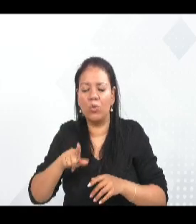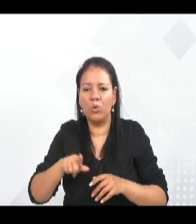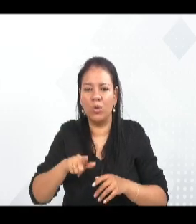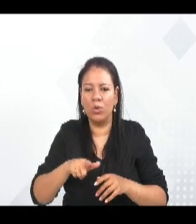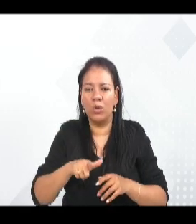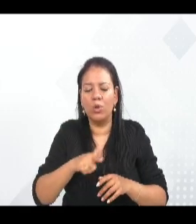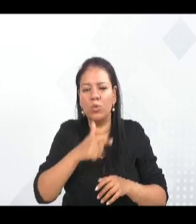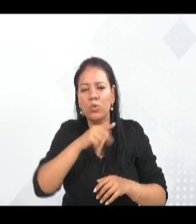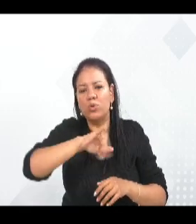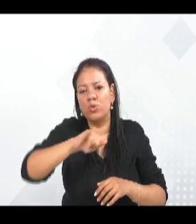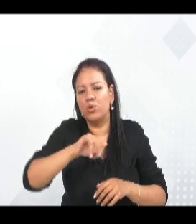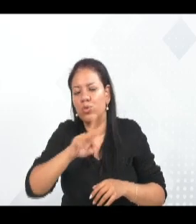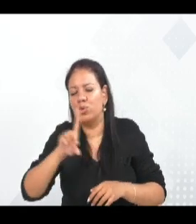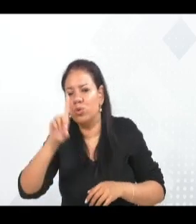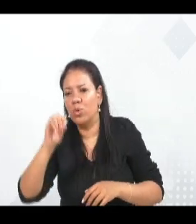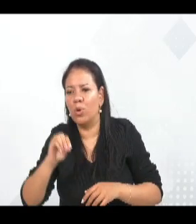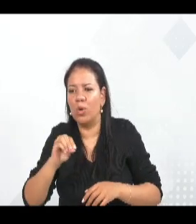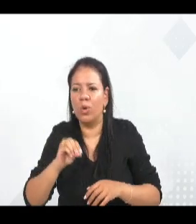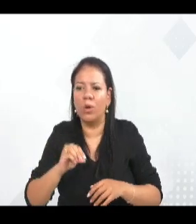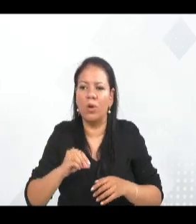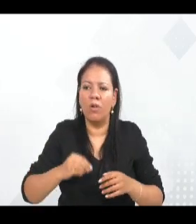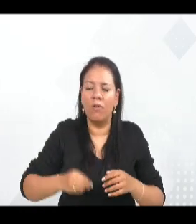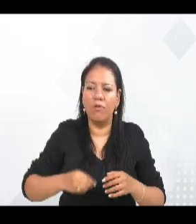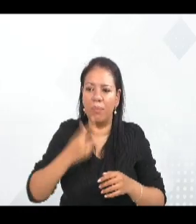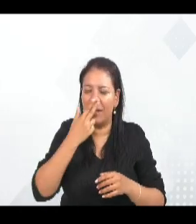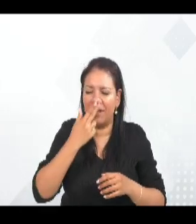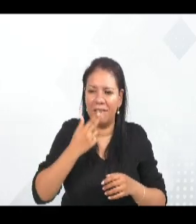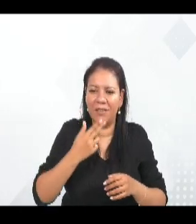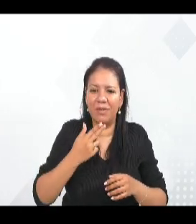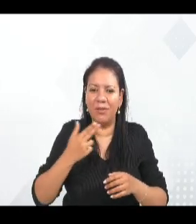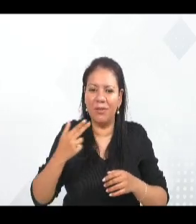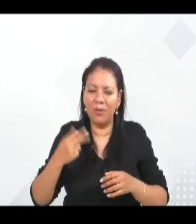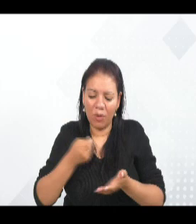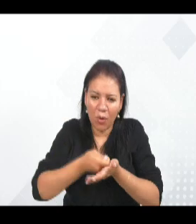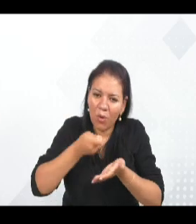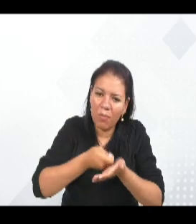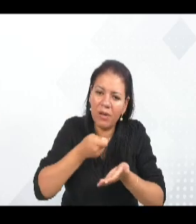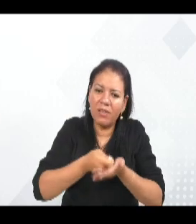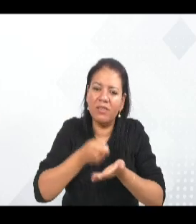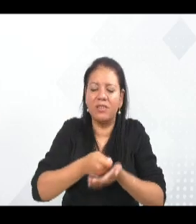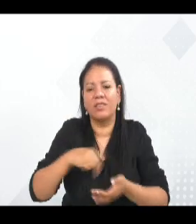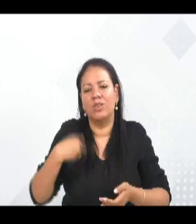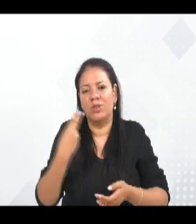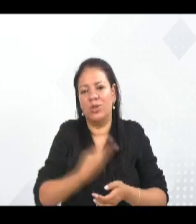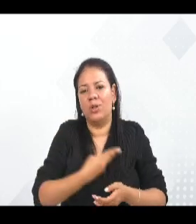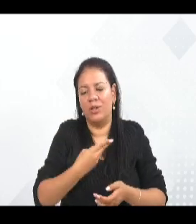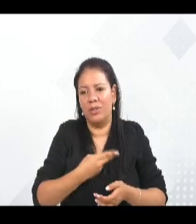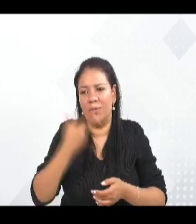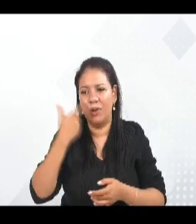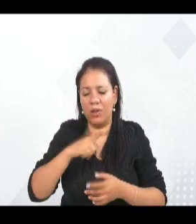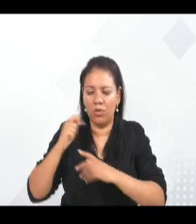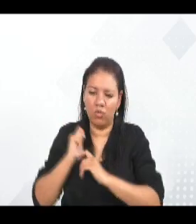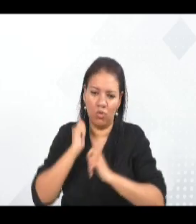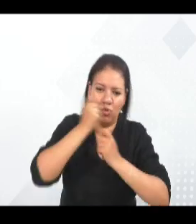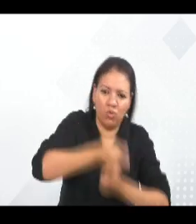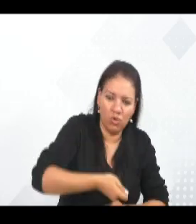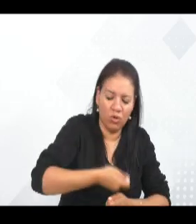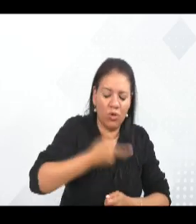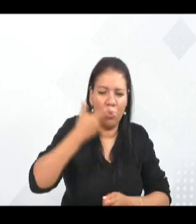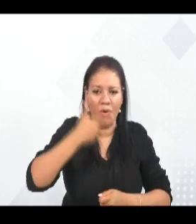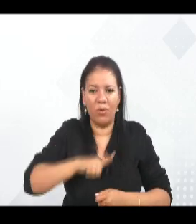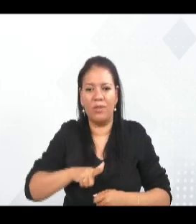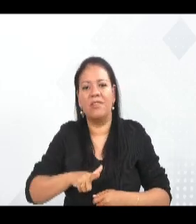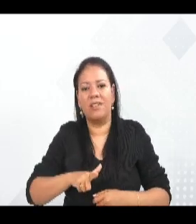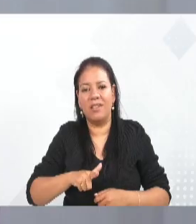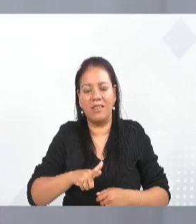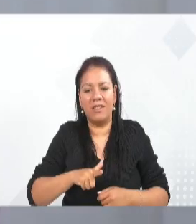o Ademir Shoots Mas também de importante foi uma luta foi uma briga Nossa aqui nós cobramos muito para que o jiu-jitsu fizesse parte esse ano dos